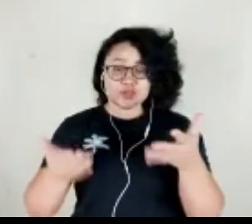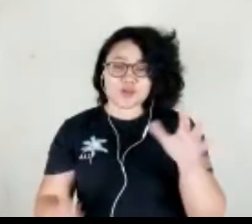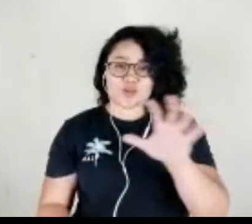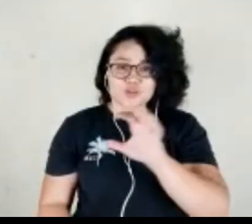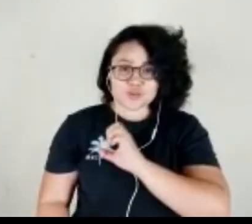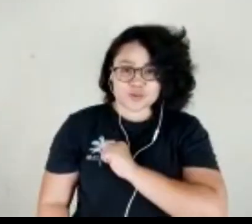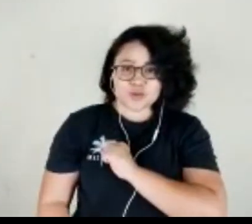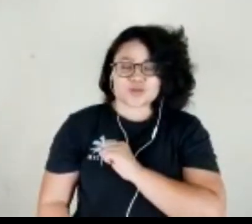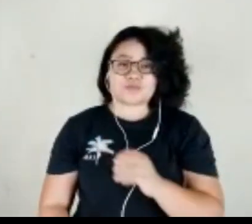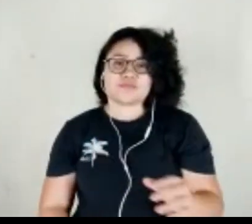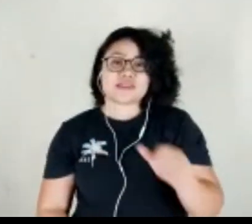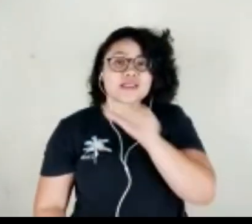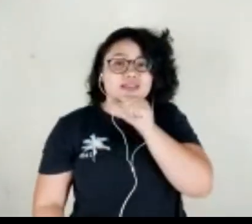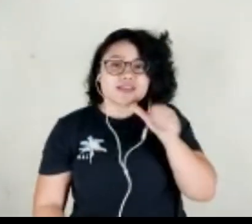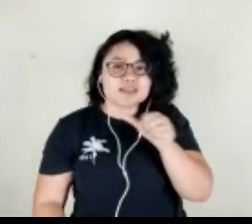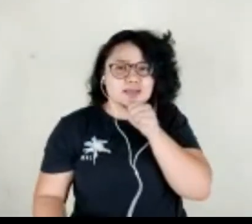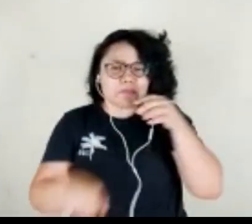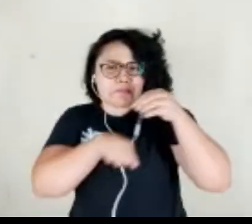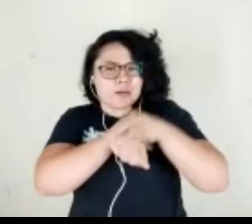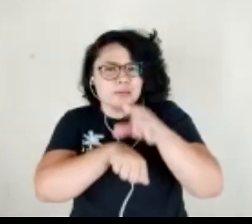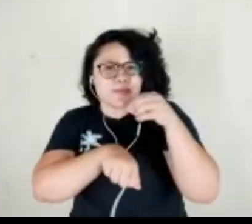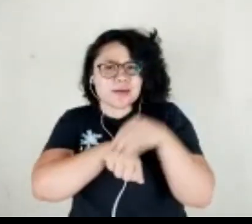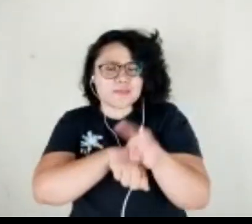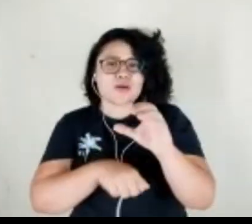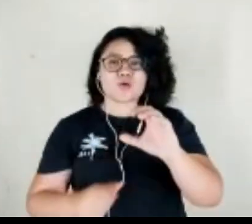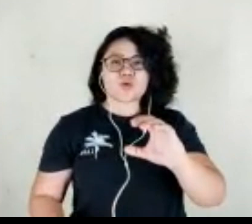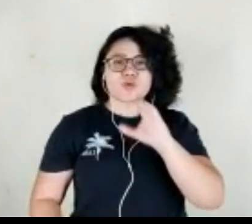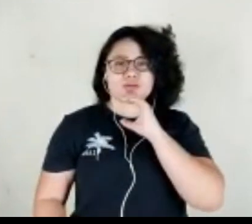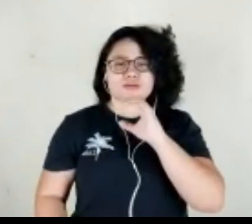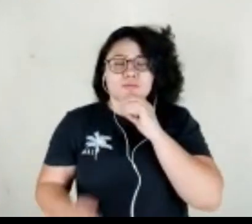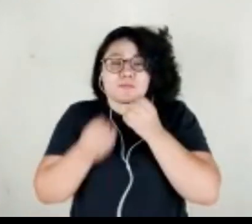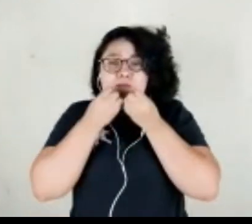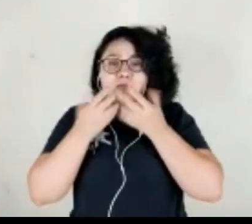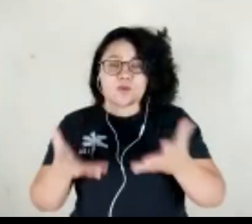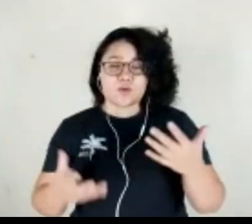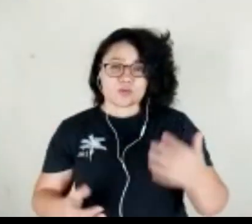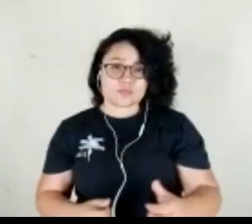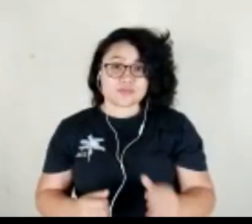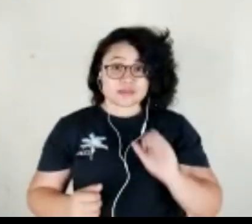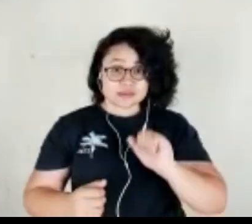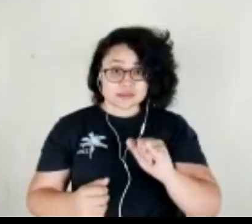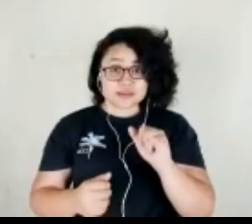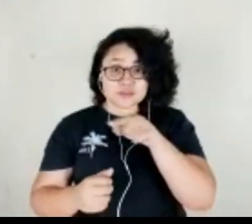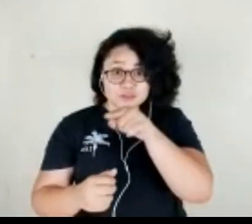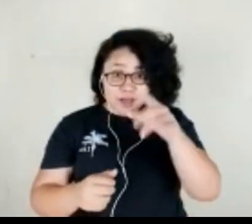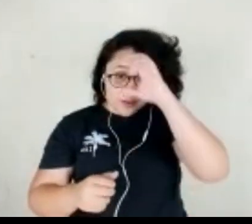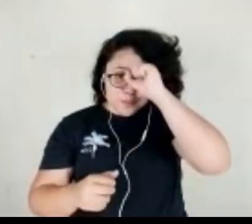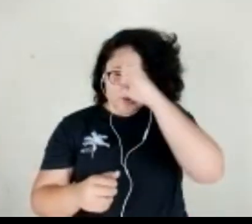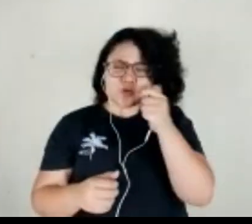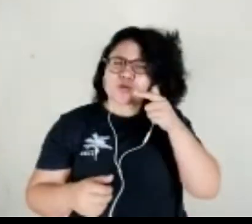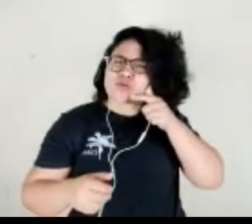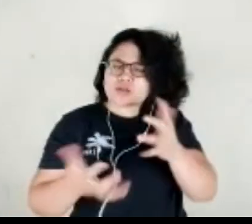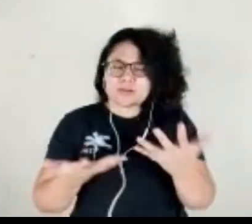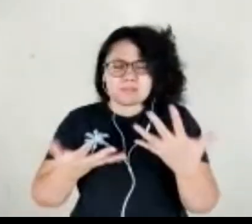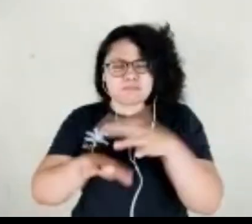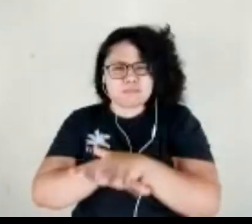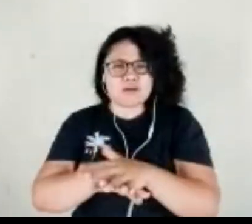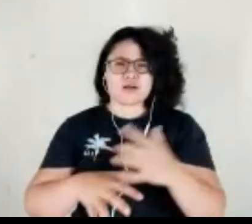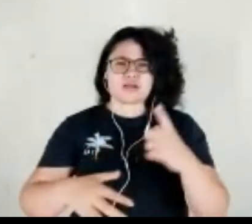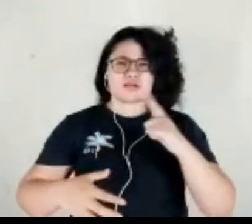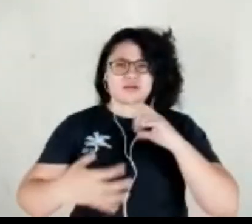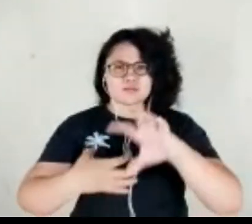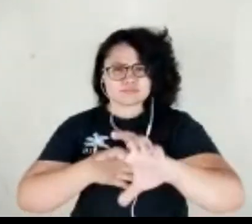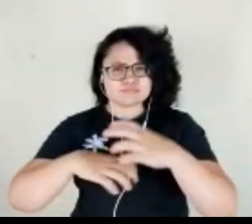do vídeo. O Andrei trouxe muito conhecimento pra gente. Eu espero que o que a gente aprendeu aqui a gente possa ser mais inclusivo, ter